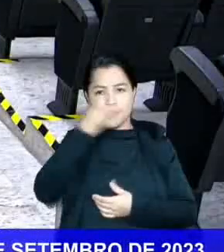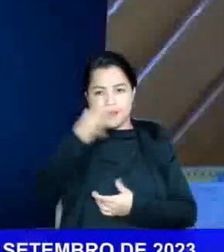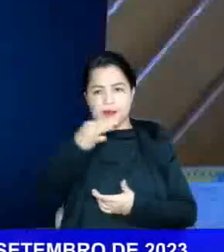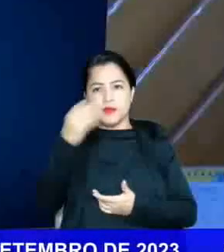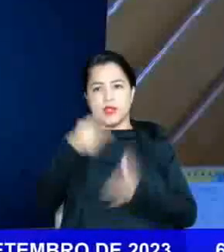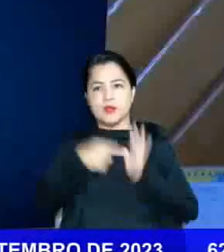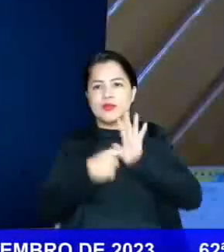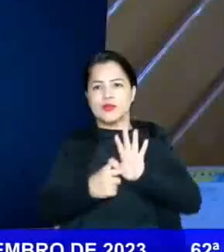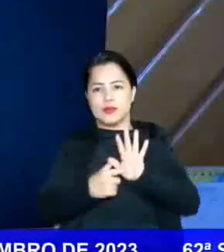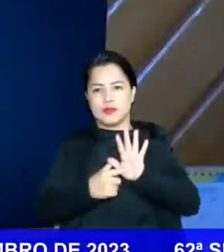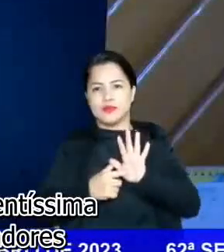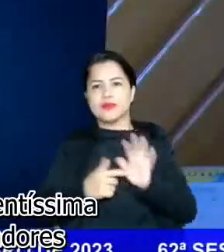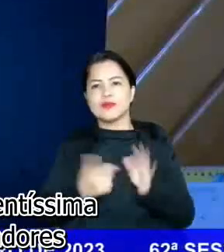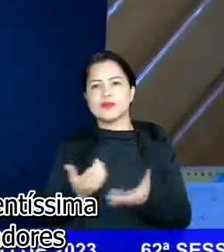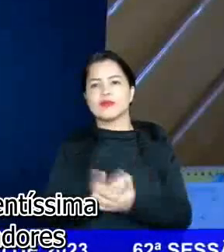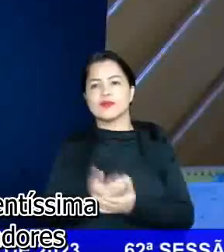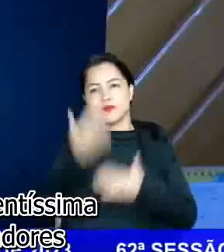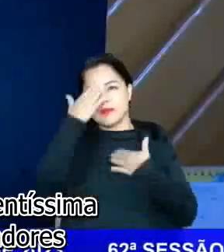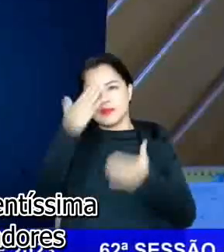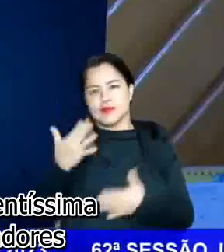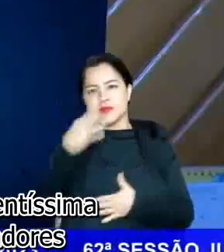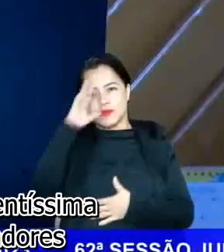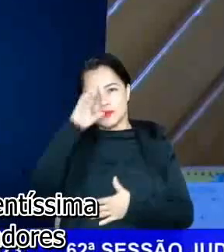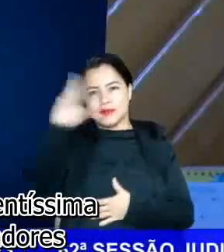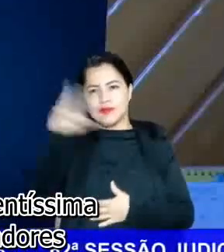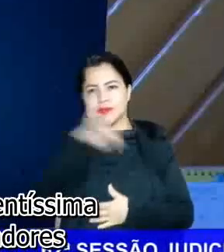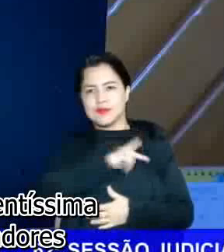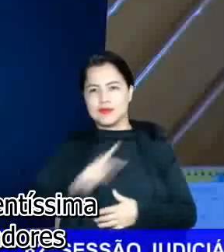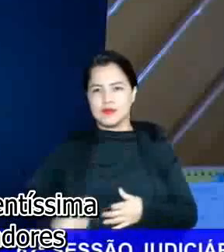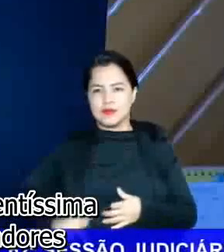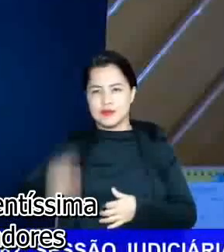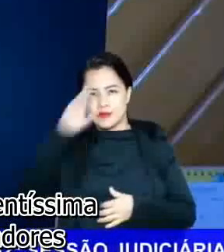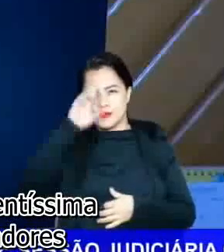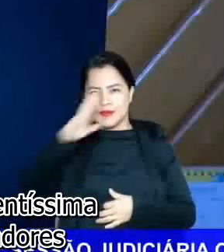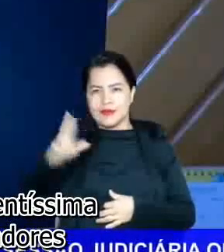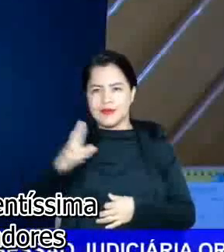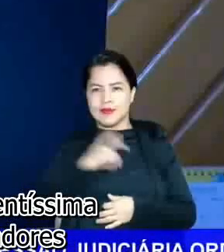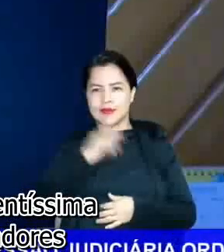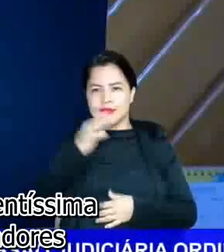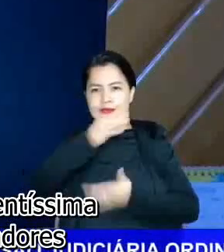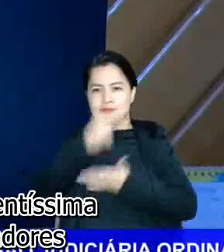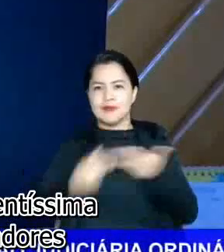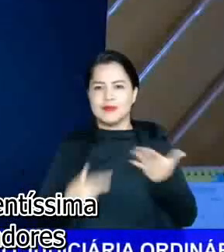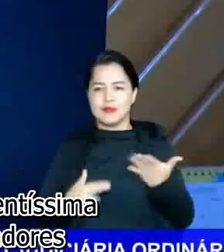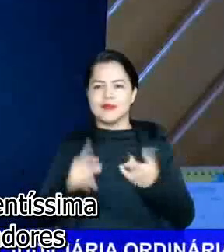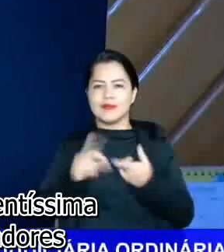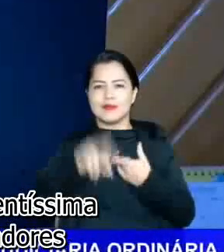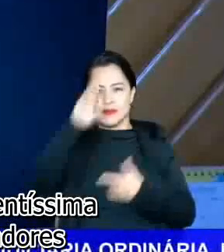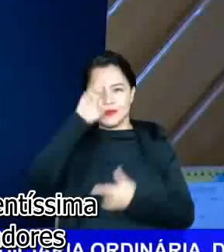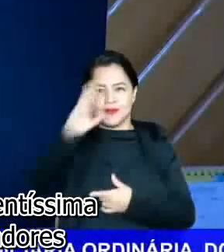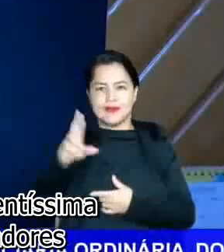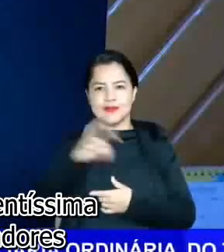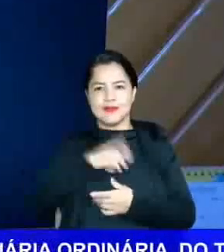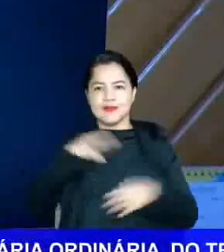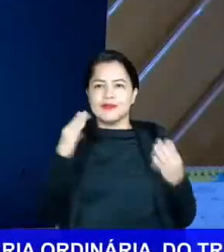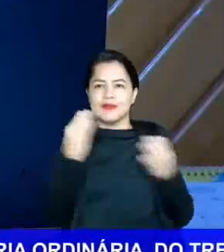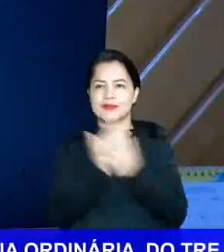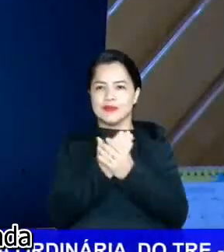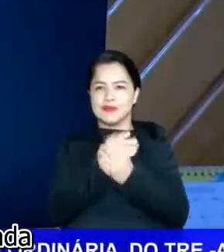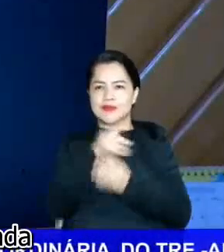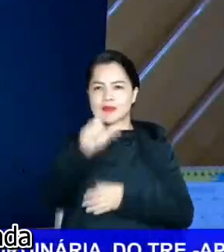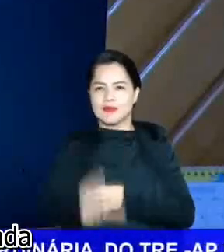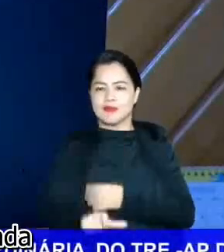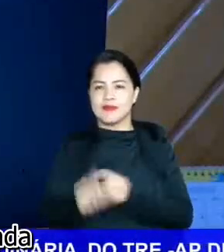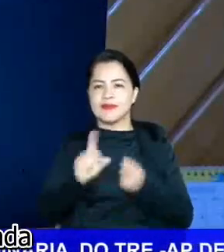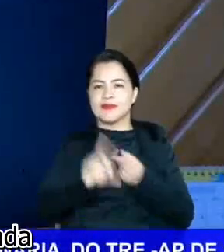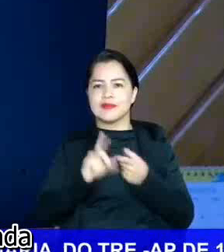parecer. Obrigado, excelente Na senhor tela, presidente. o representante do Ministério Excelentíssima Público, senhora Dr. relatora, Milton Santos. Excelentíssimos senhores julgadores. Ele é um homem